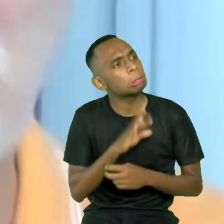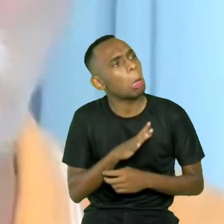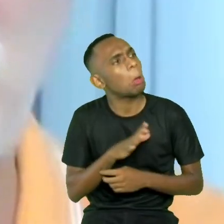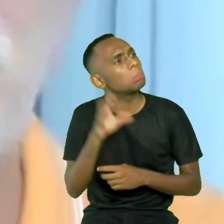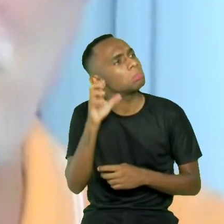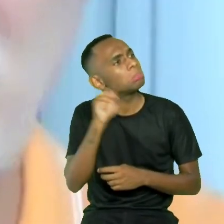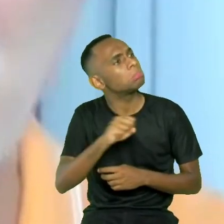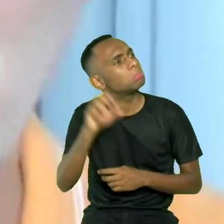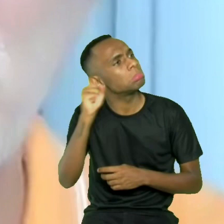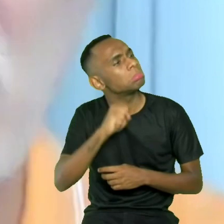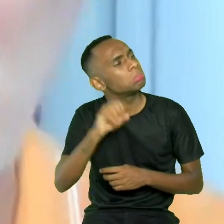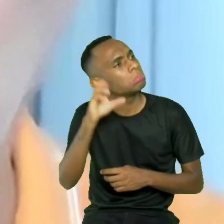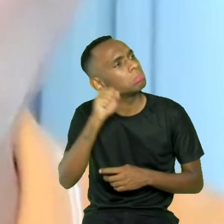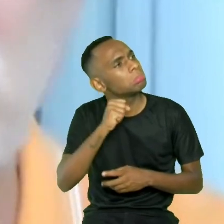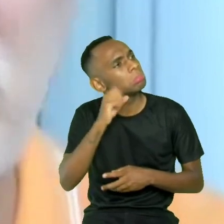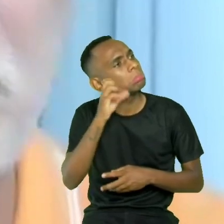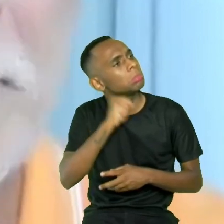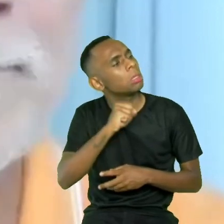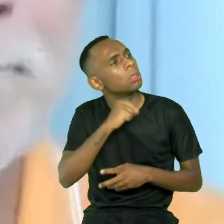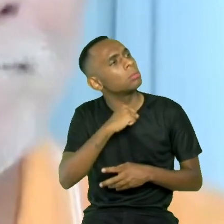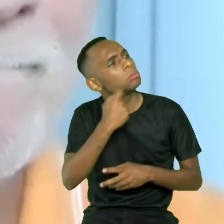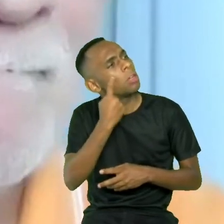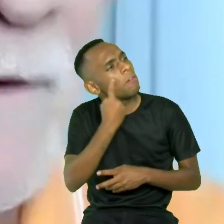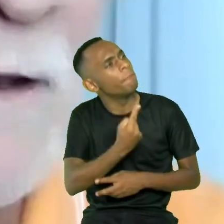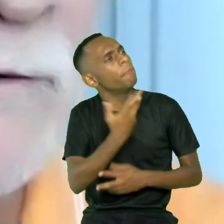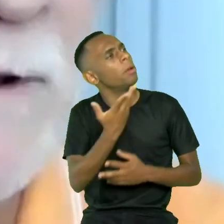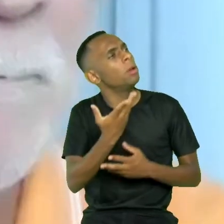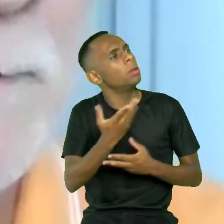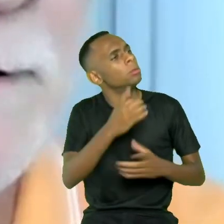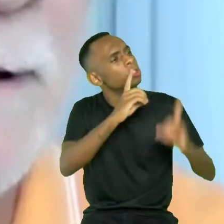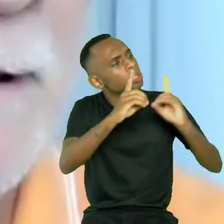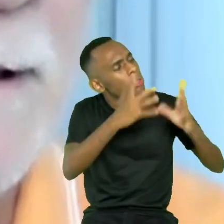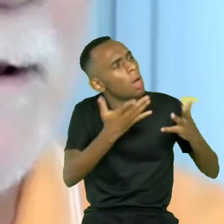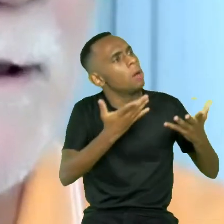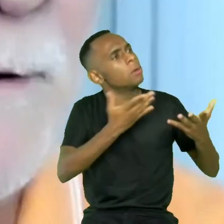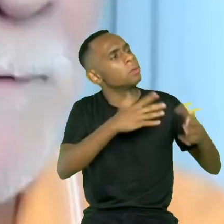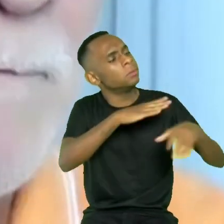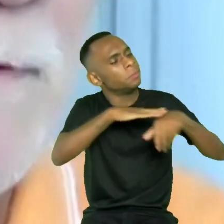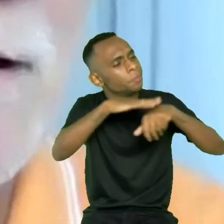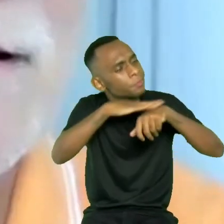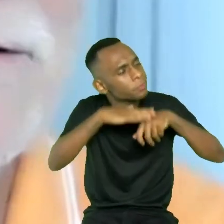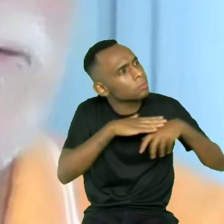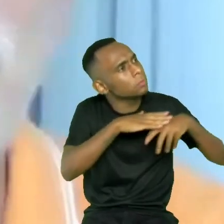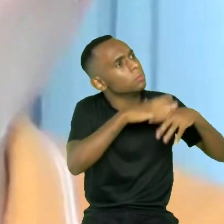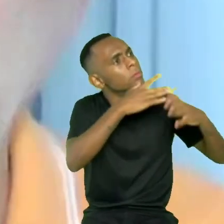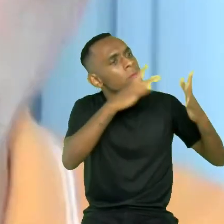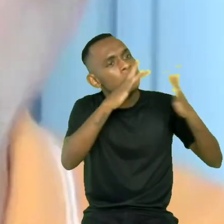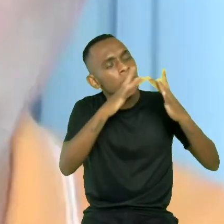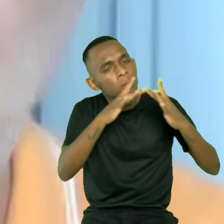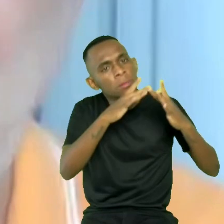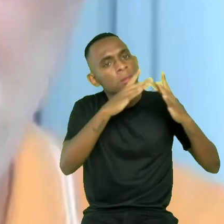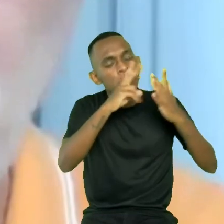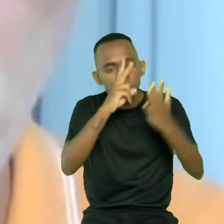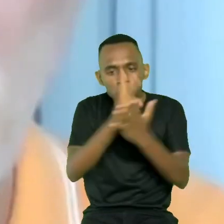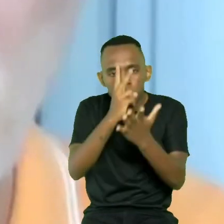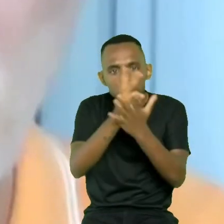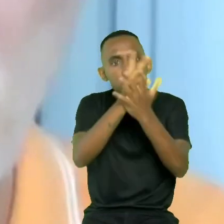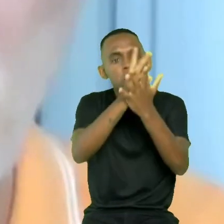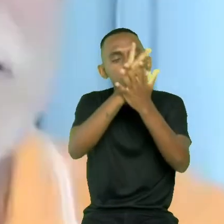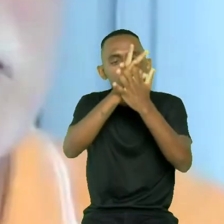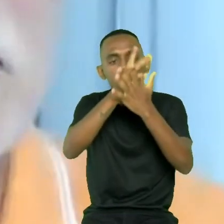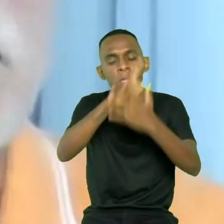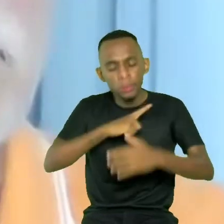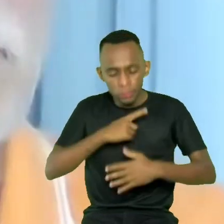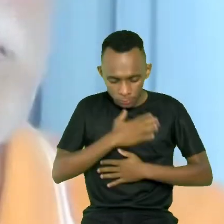o texto, as falas, o diálogo. Eu sempre tive um gosto peculiar pelo